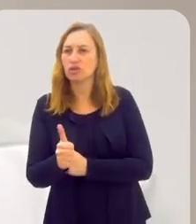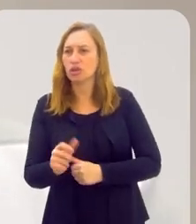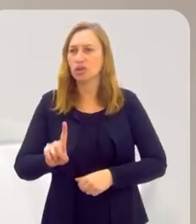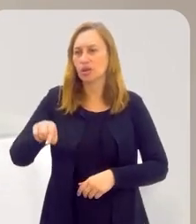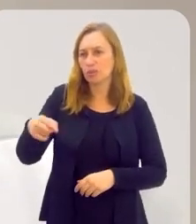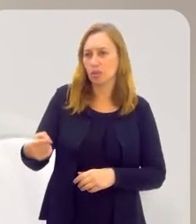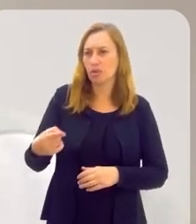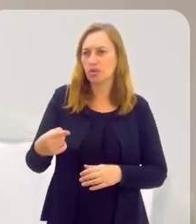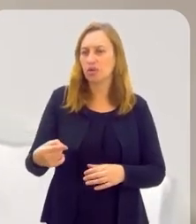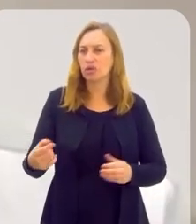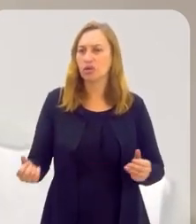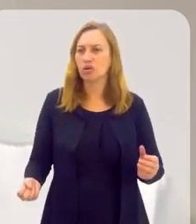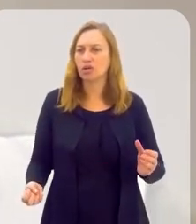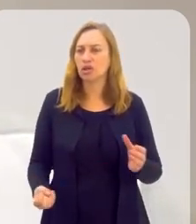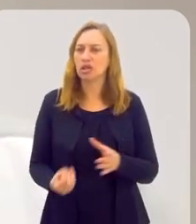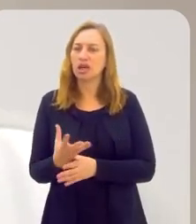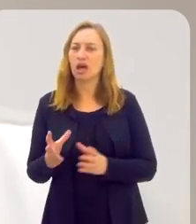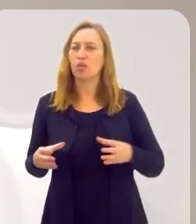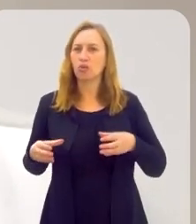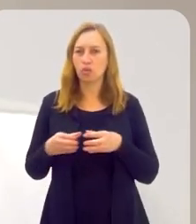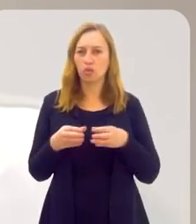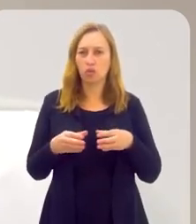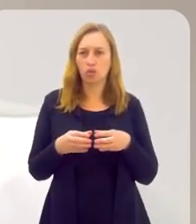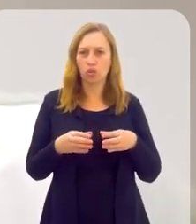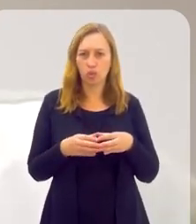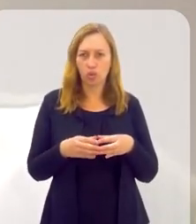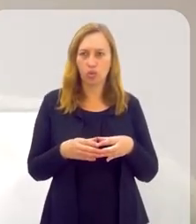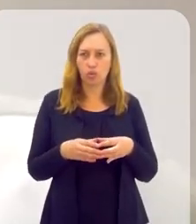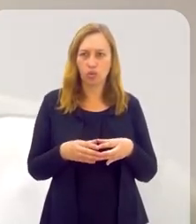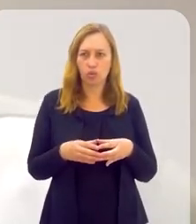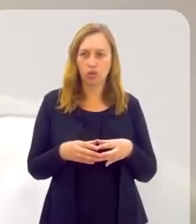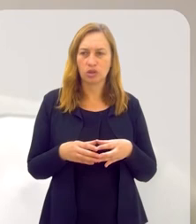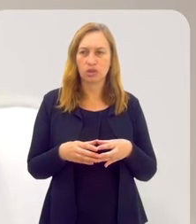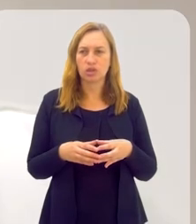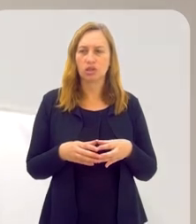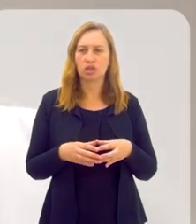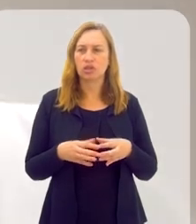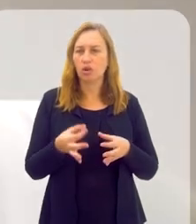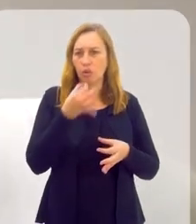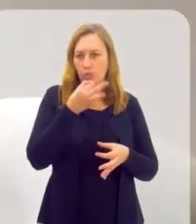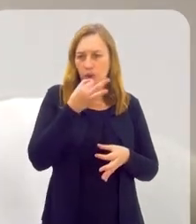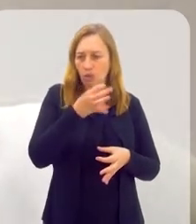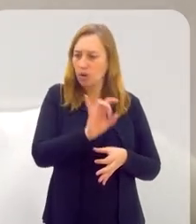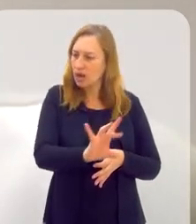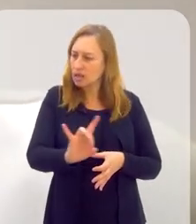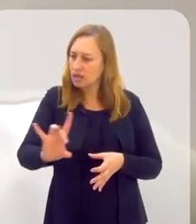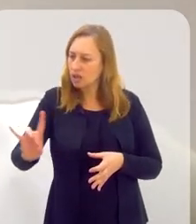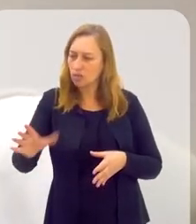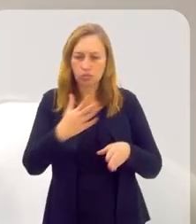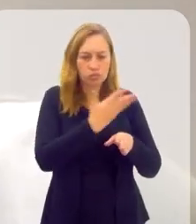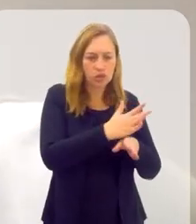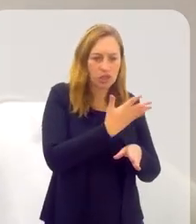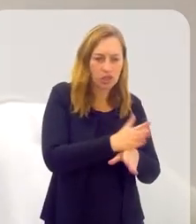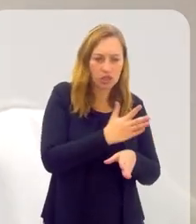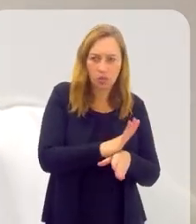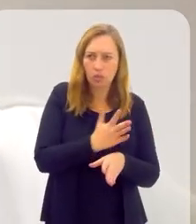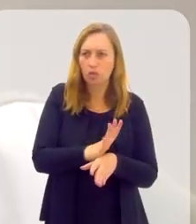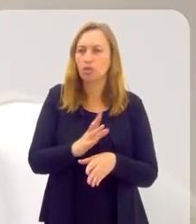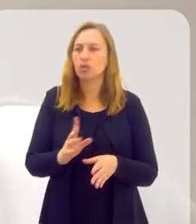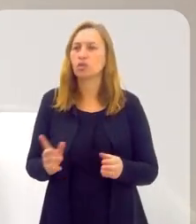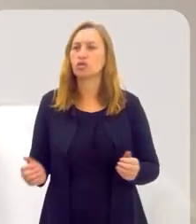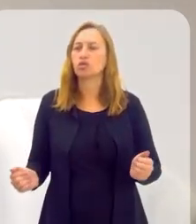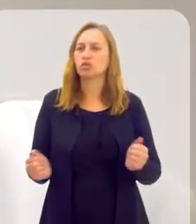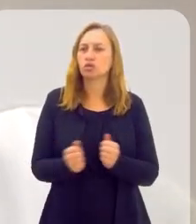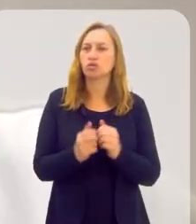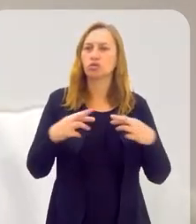naturalmente, fomos construí-la em equipa. E construí-la em equipa é darmos as nossas sugestões, reunirmos com os treinadores, reunirmos com